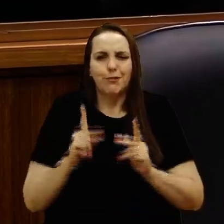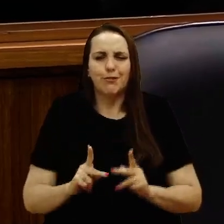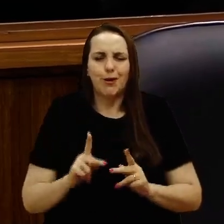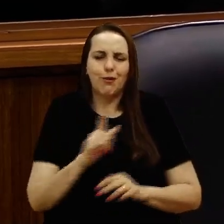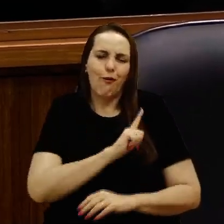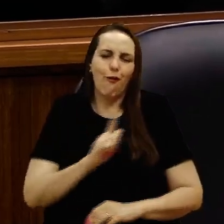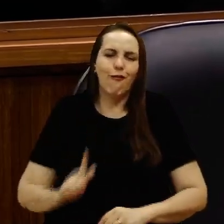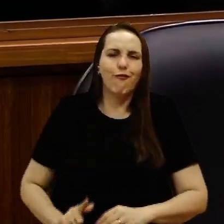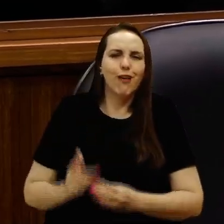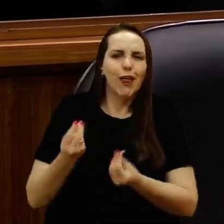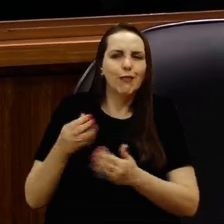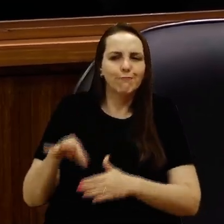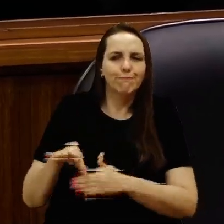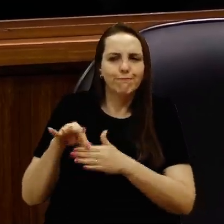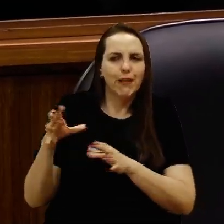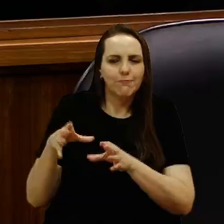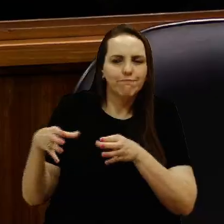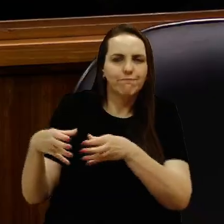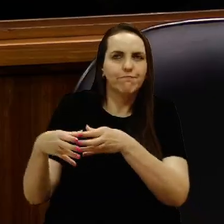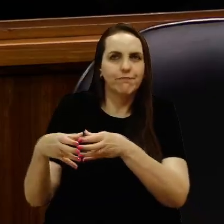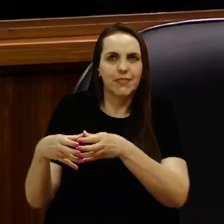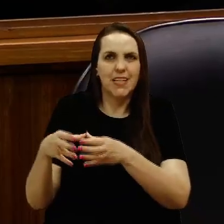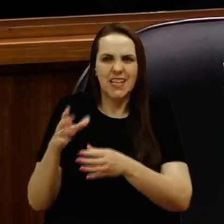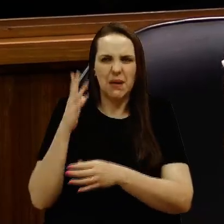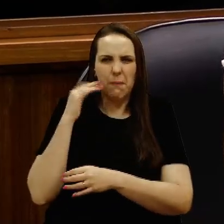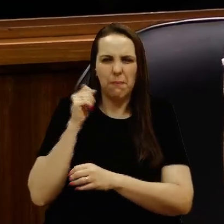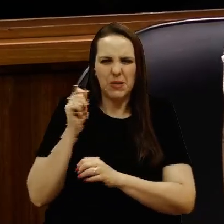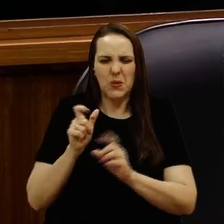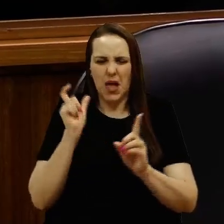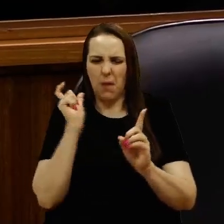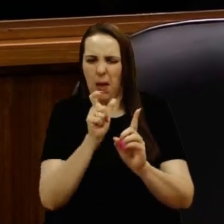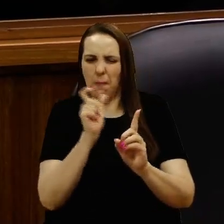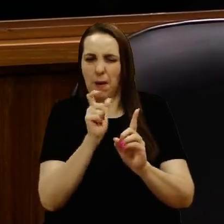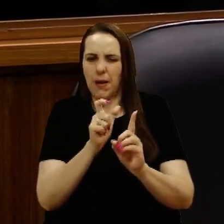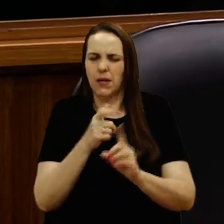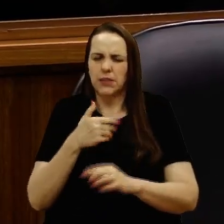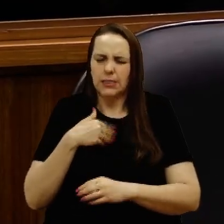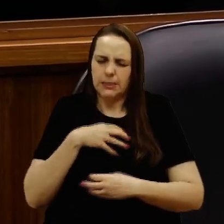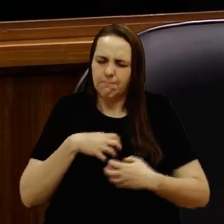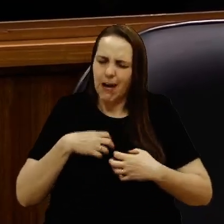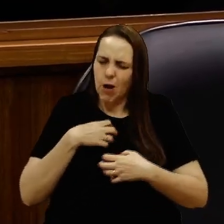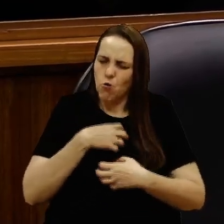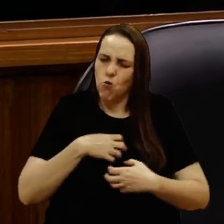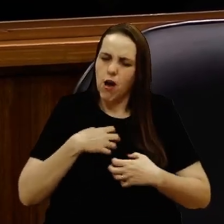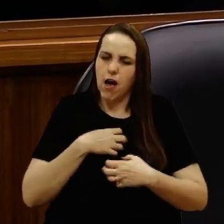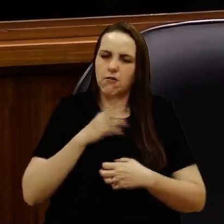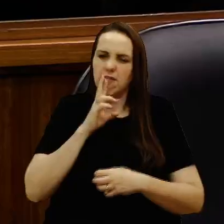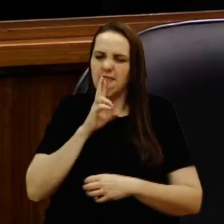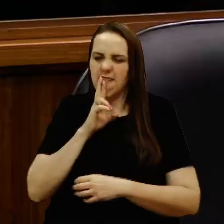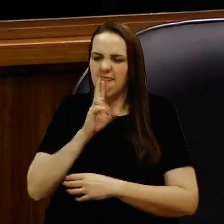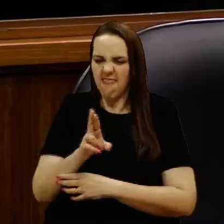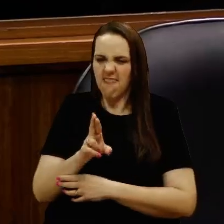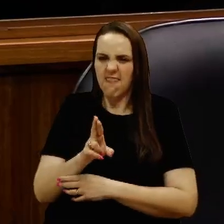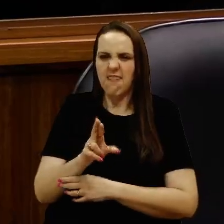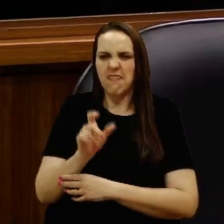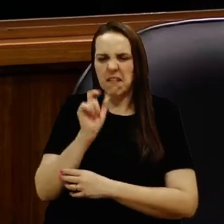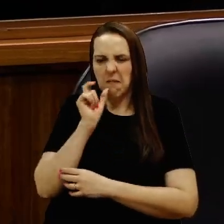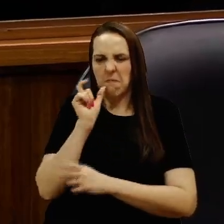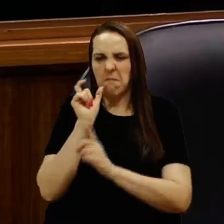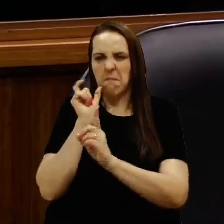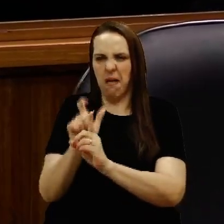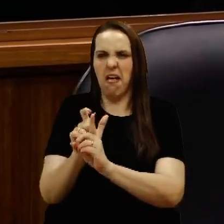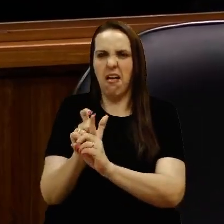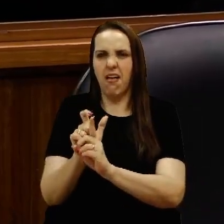sabe quando alguém é ofendido e fica doído? Que daí quer responder tipo de forma ácida porque está se